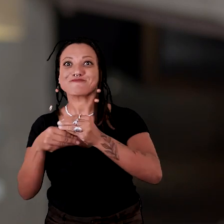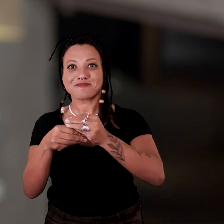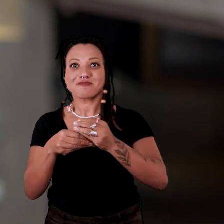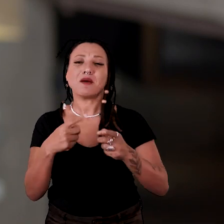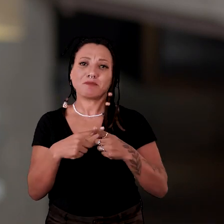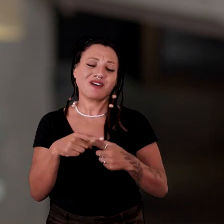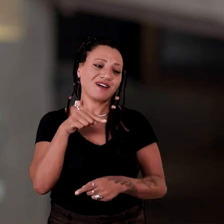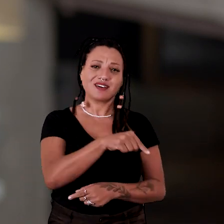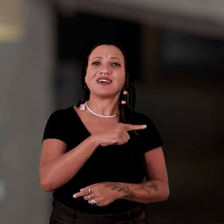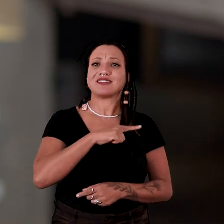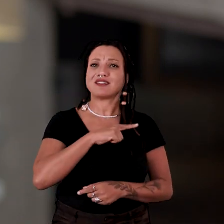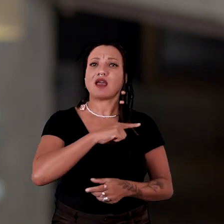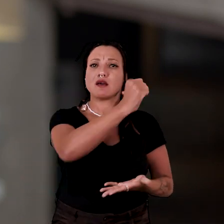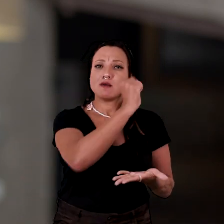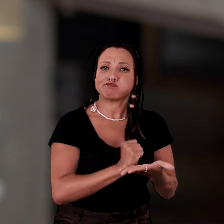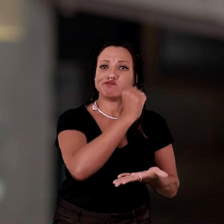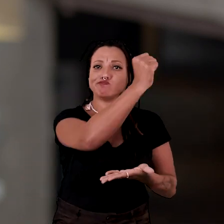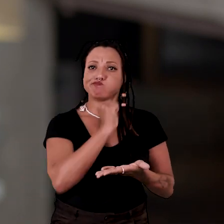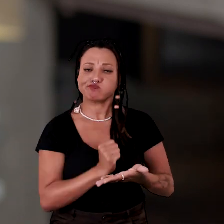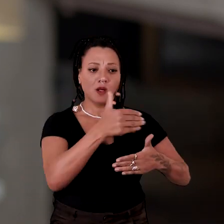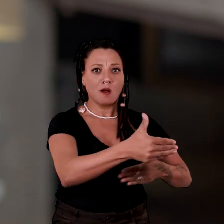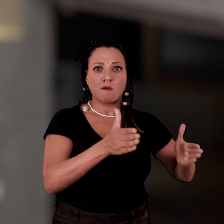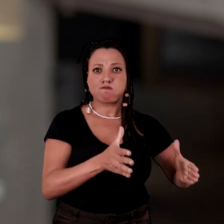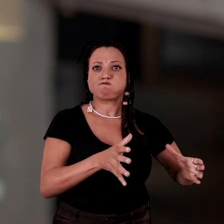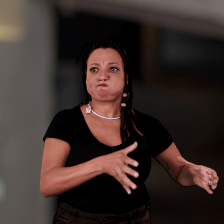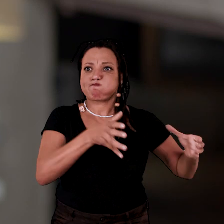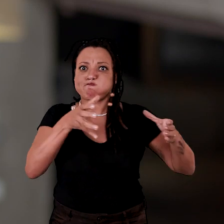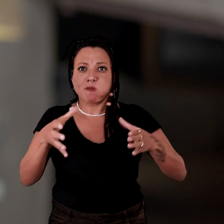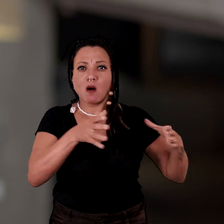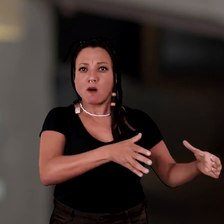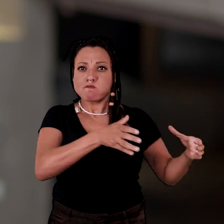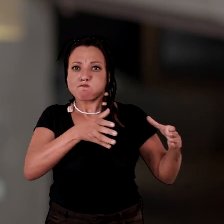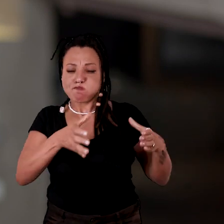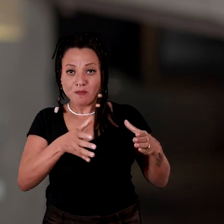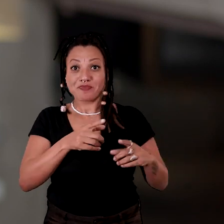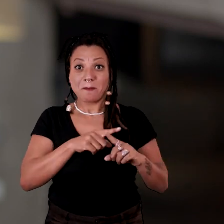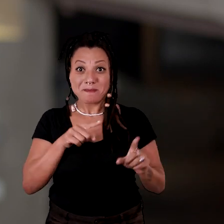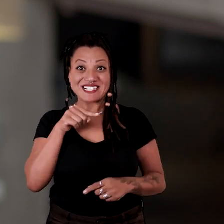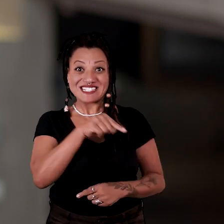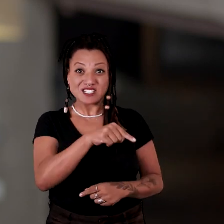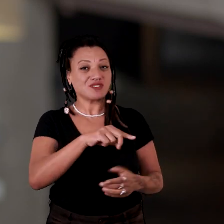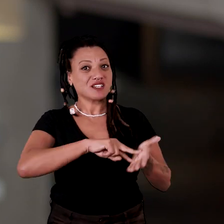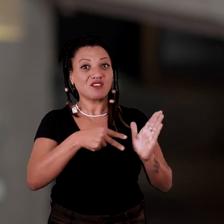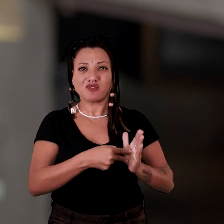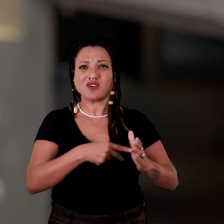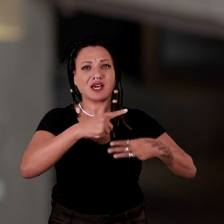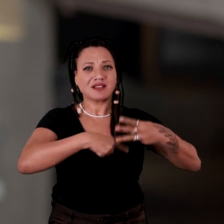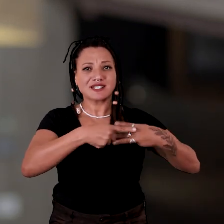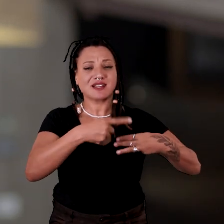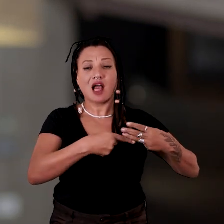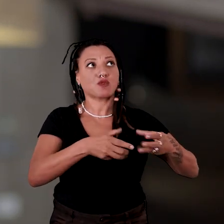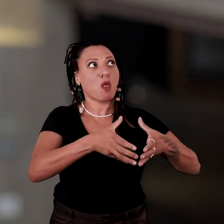extremamente importante, por outro lado, ela tem um rendimento na oferta, na devolução de materiais